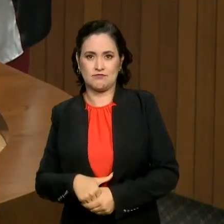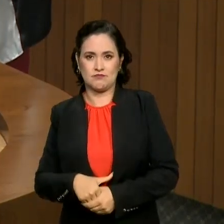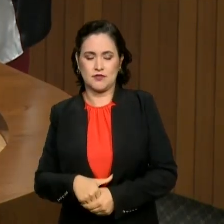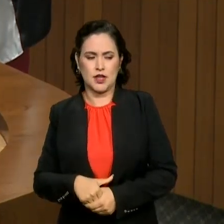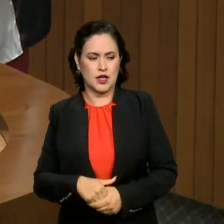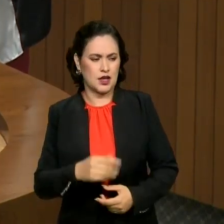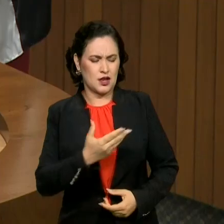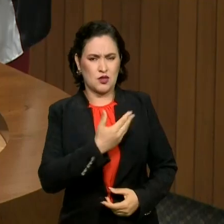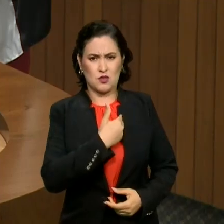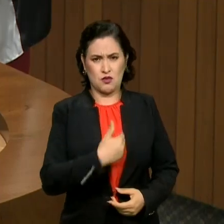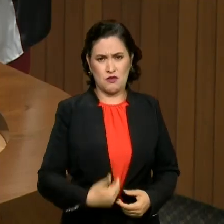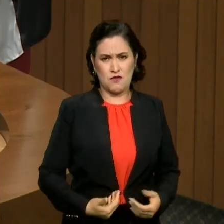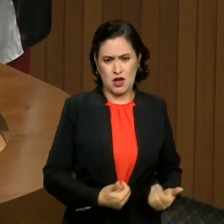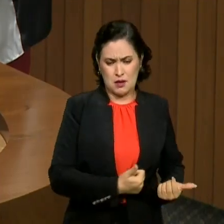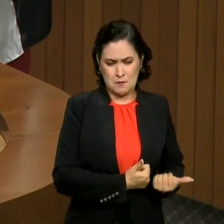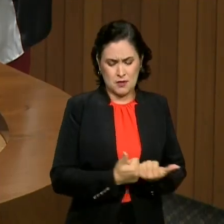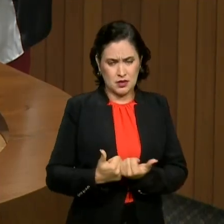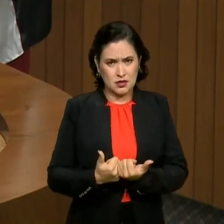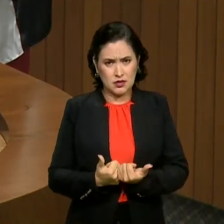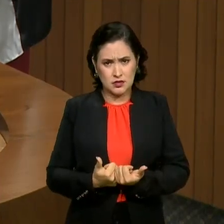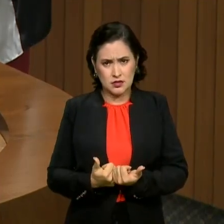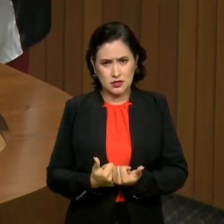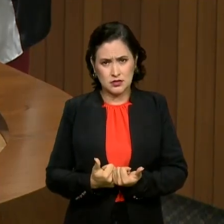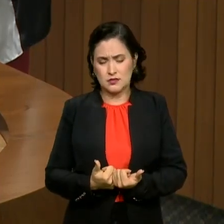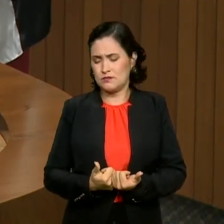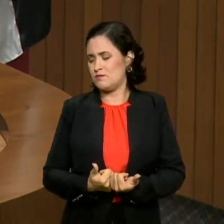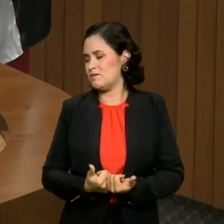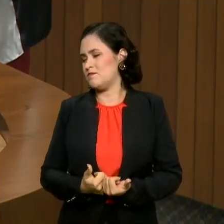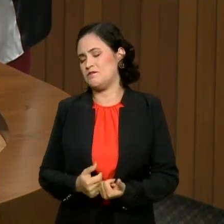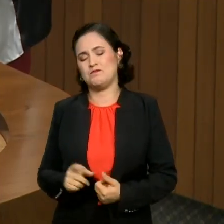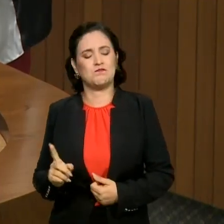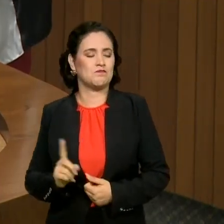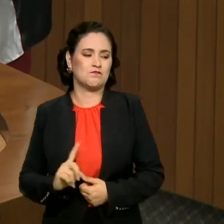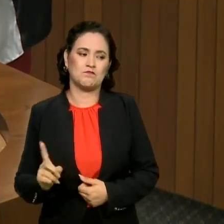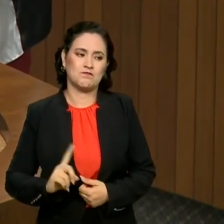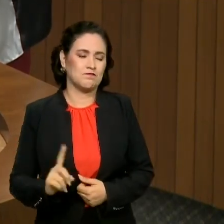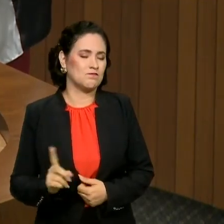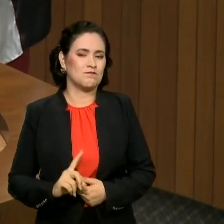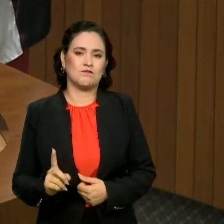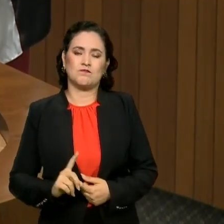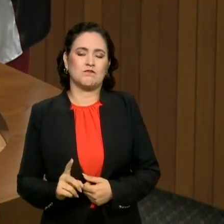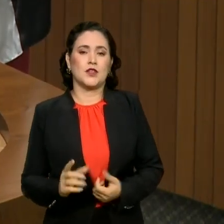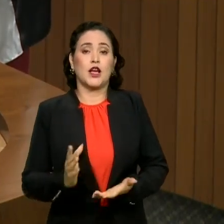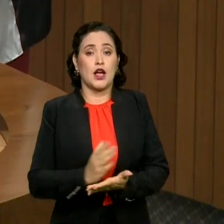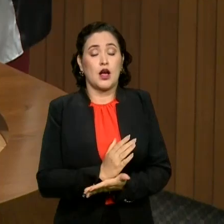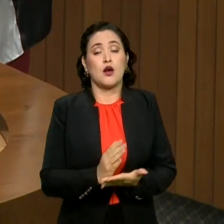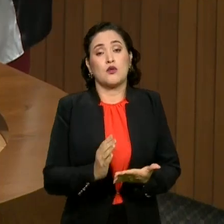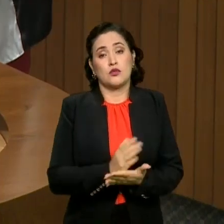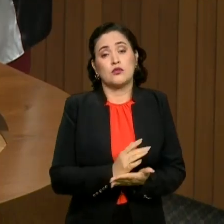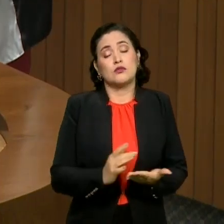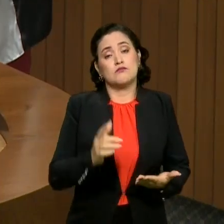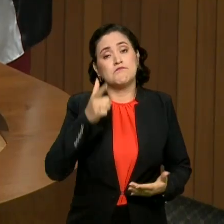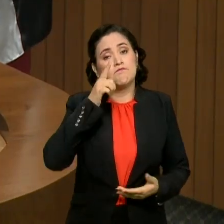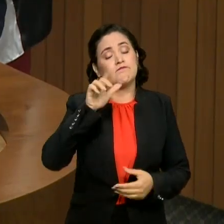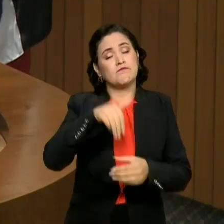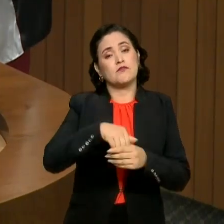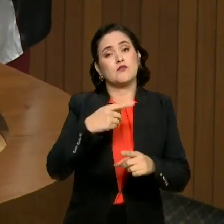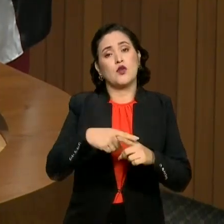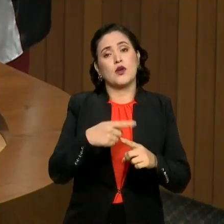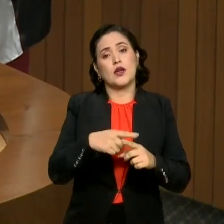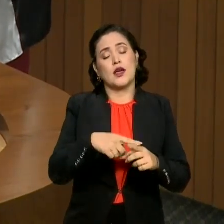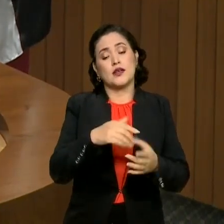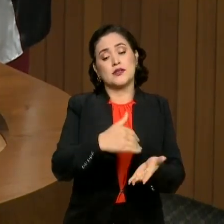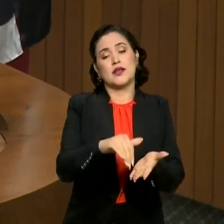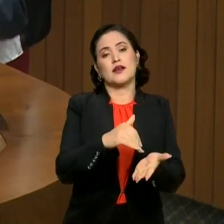alguns podem ter chegado aí por relações com secretarias, com controles de secretaria. Então, assim, eu entendo